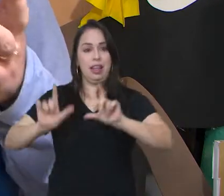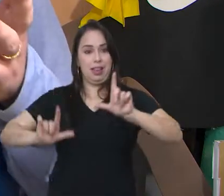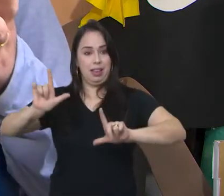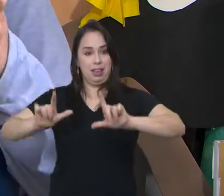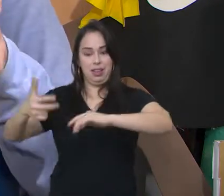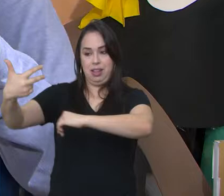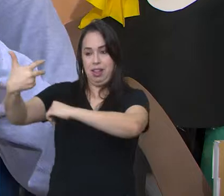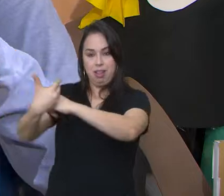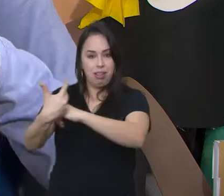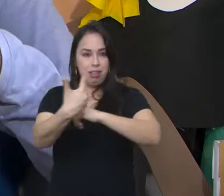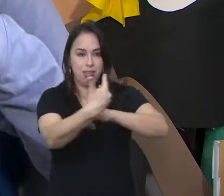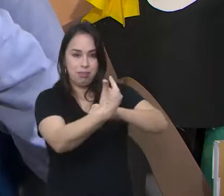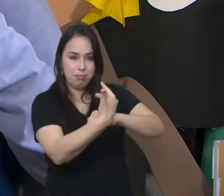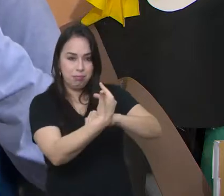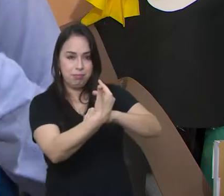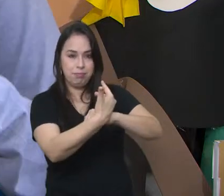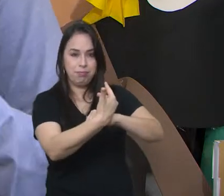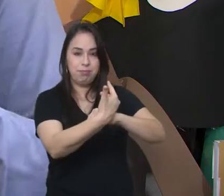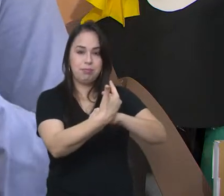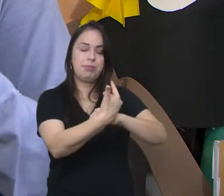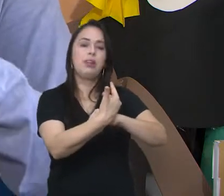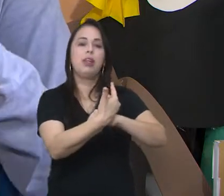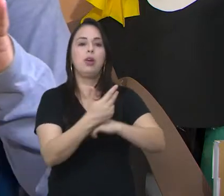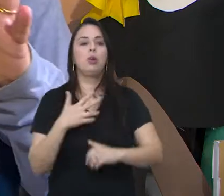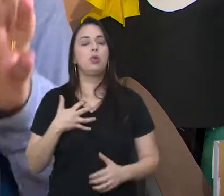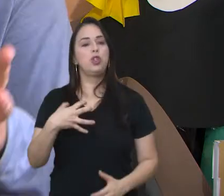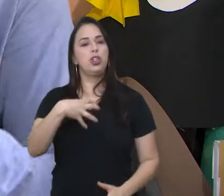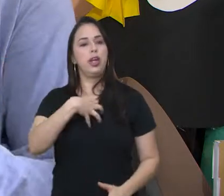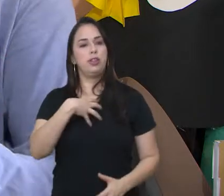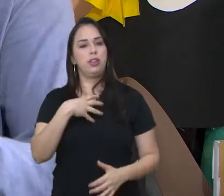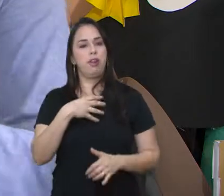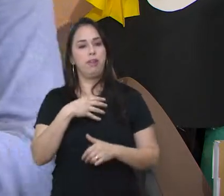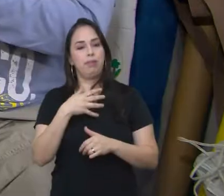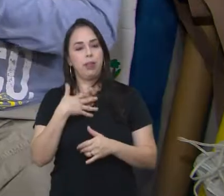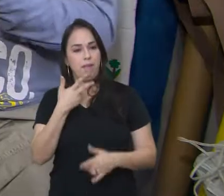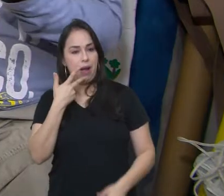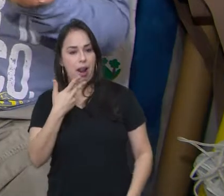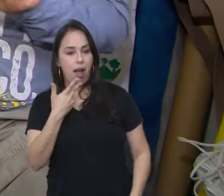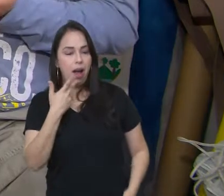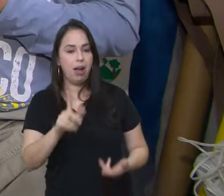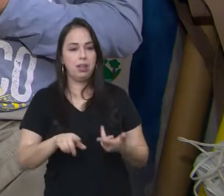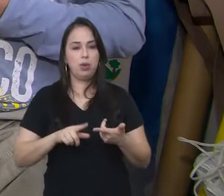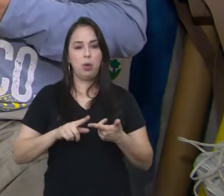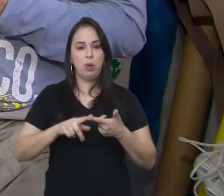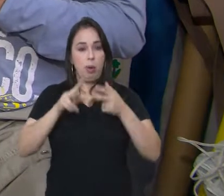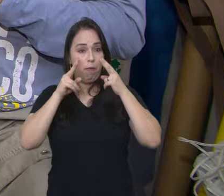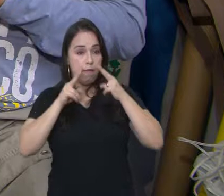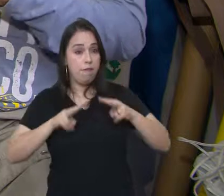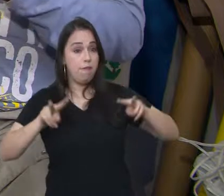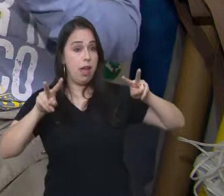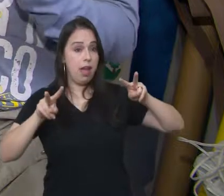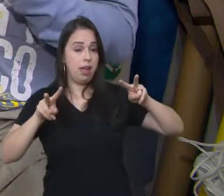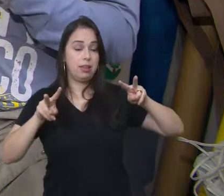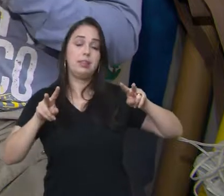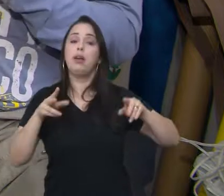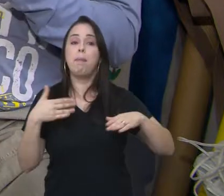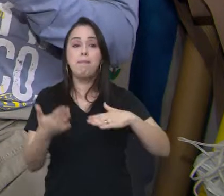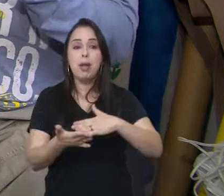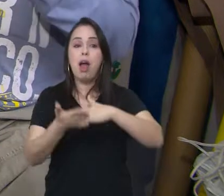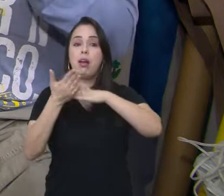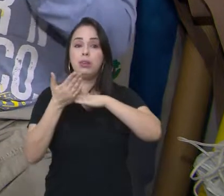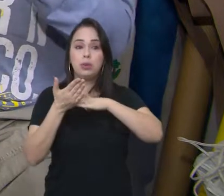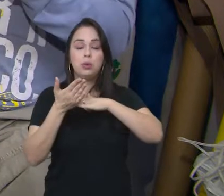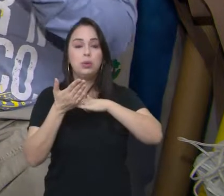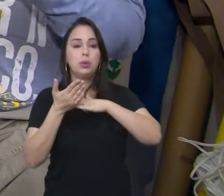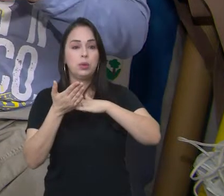a câmera, como falar, como você olhar, ver, né? Então isso me ajudou